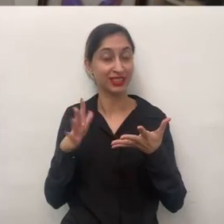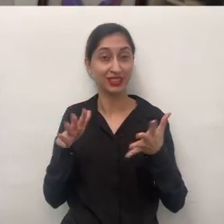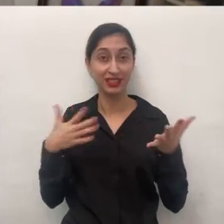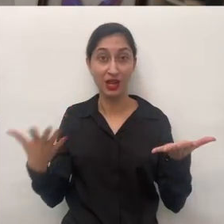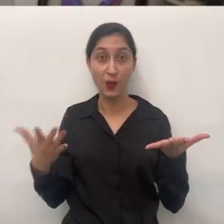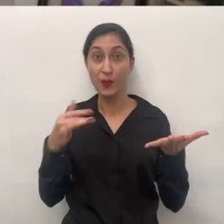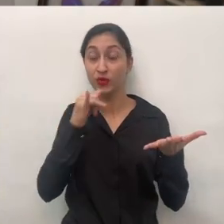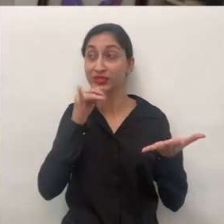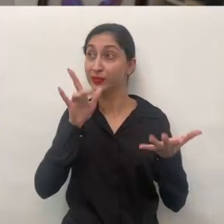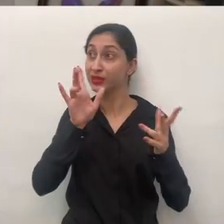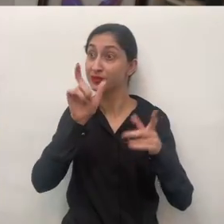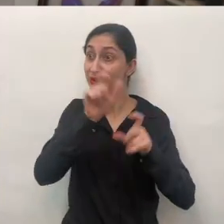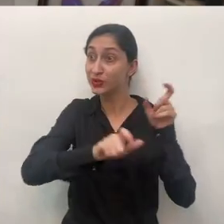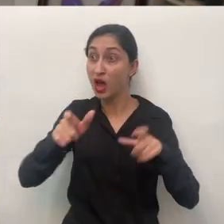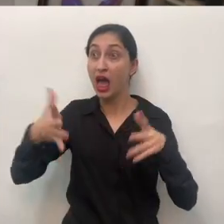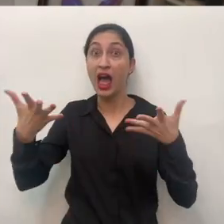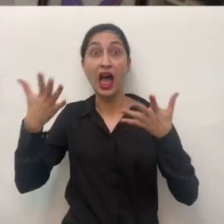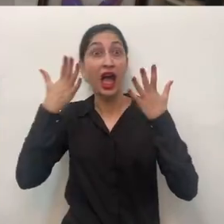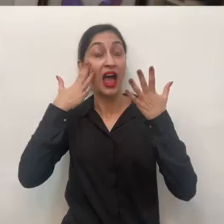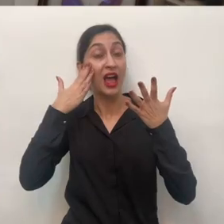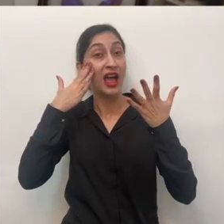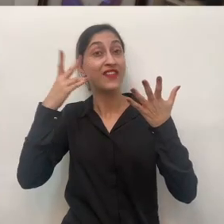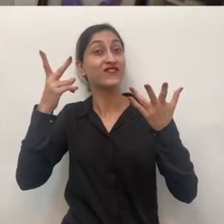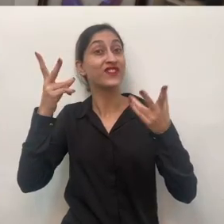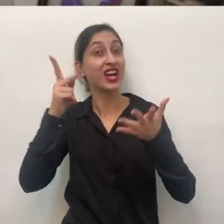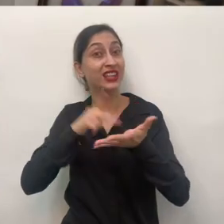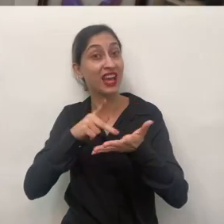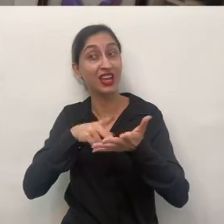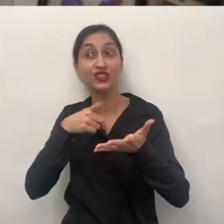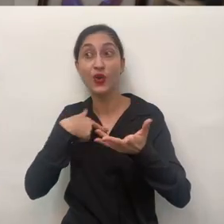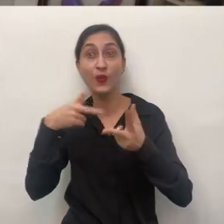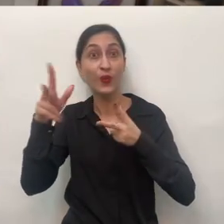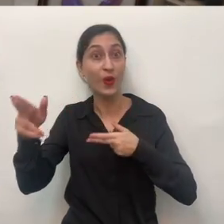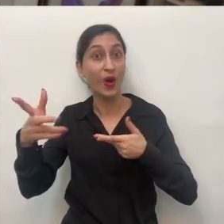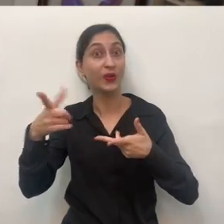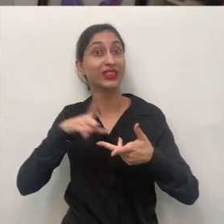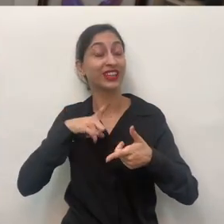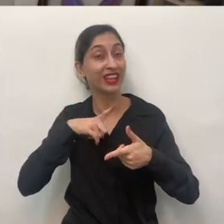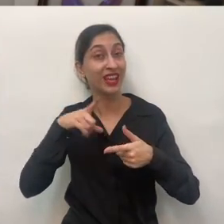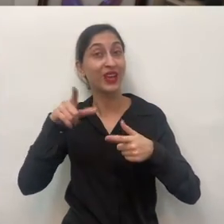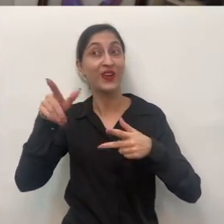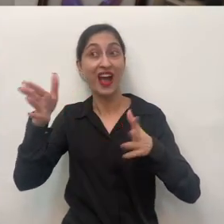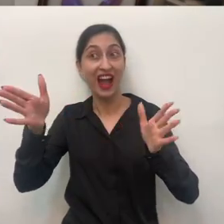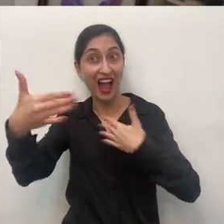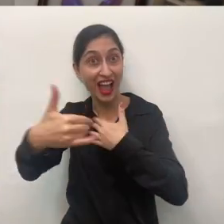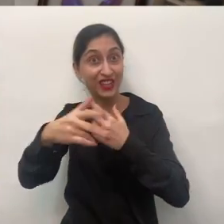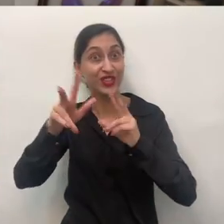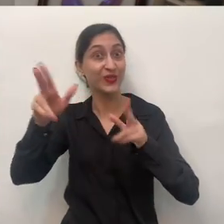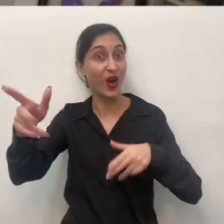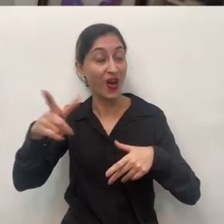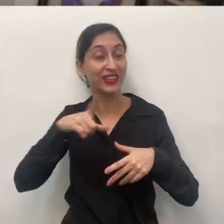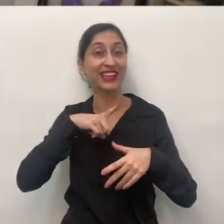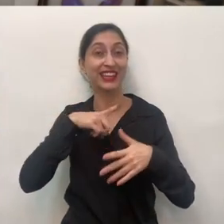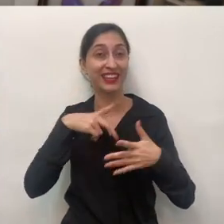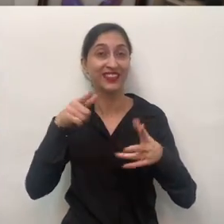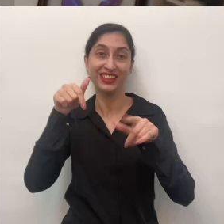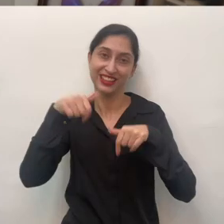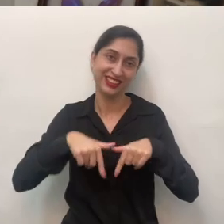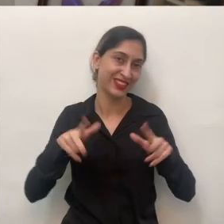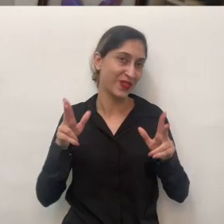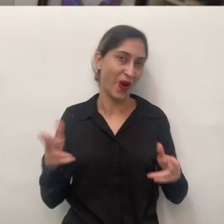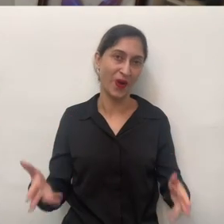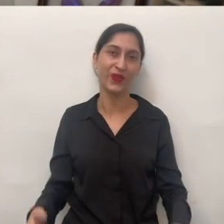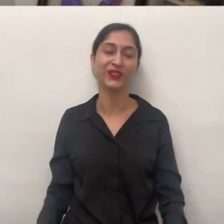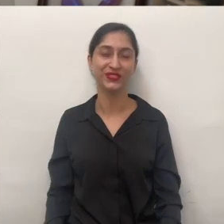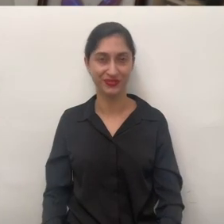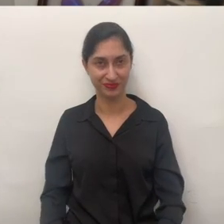sino as pessoas ficavam, nossa, eu também tinha isso, também tinha aquilo, também tinha essa caixa. E aqui é a mesma coisa,